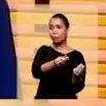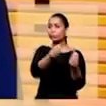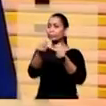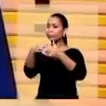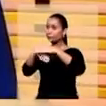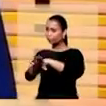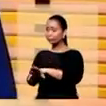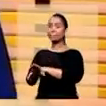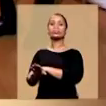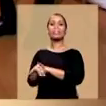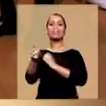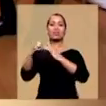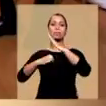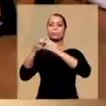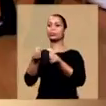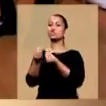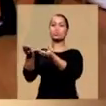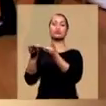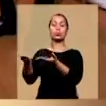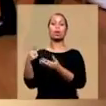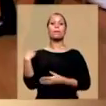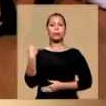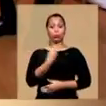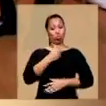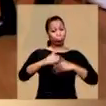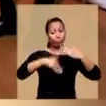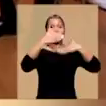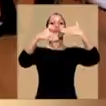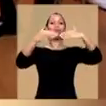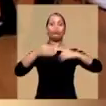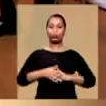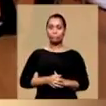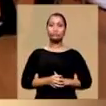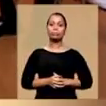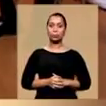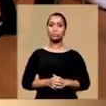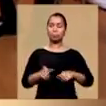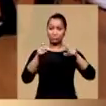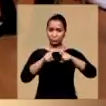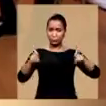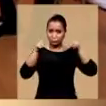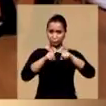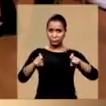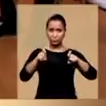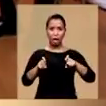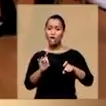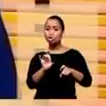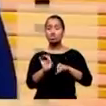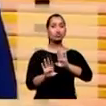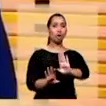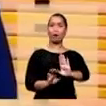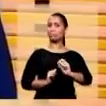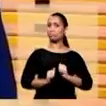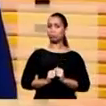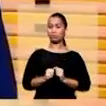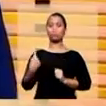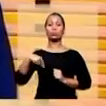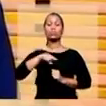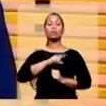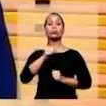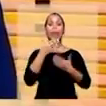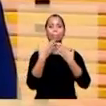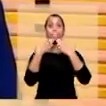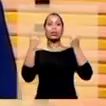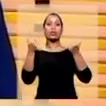encaminhava numa pastinha para a empresa. Nós evoluímos de uma forma que o sistema acontece sozinho. O que a gente faz é